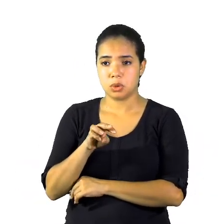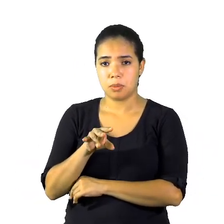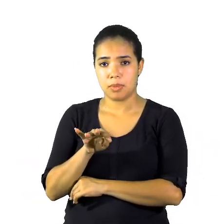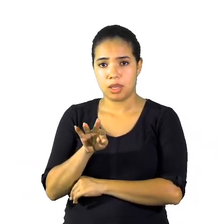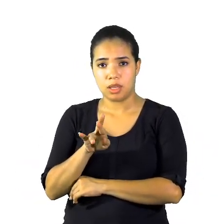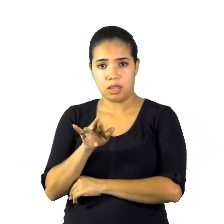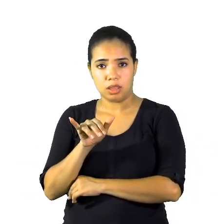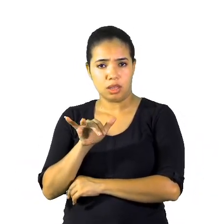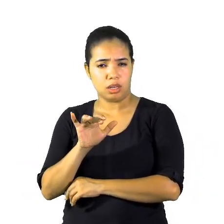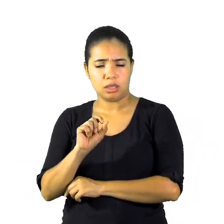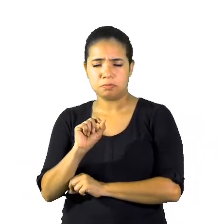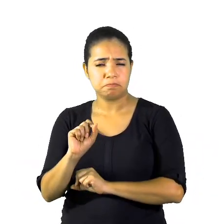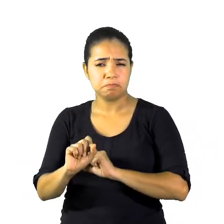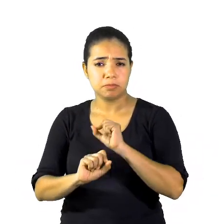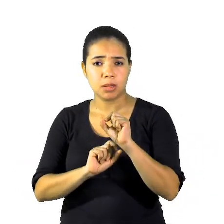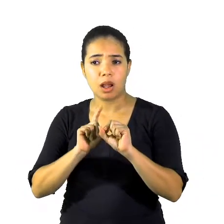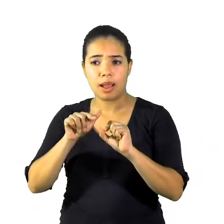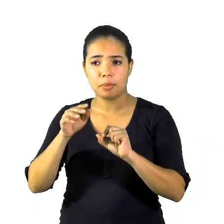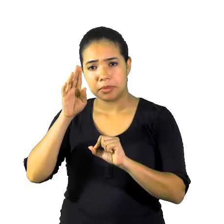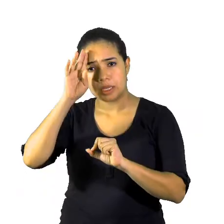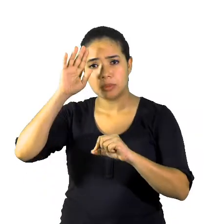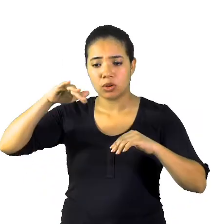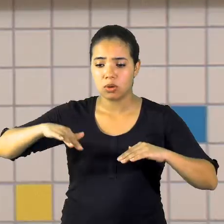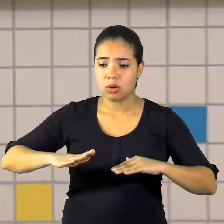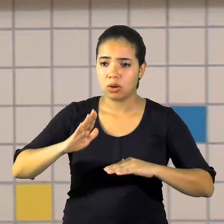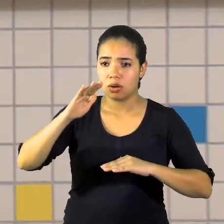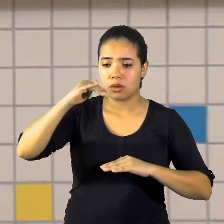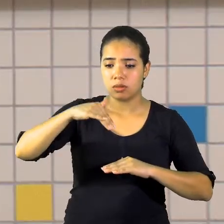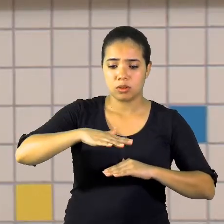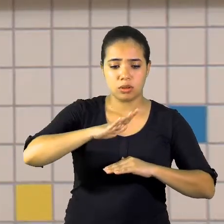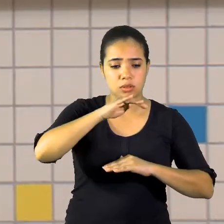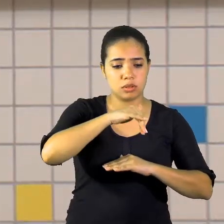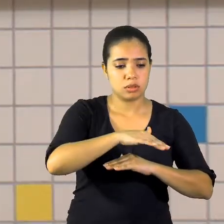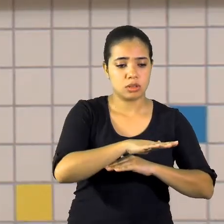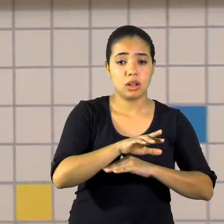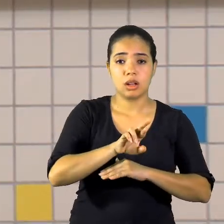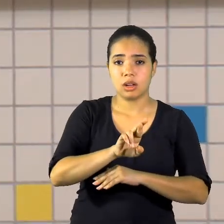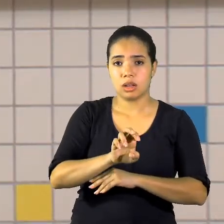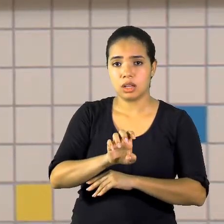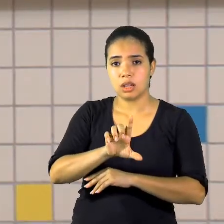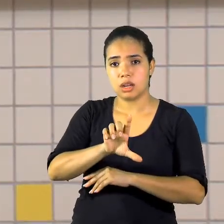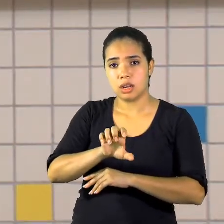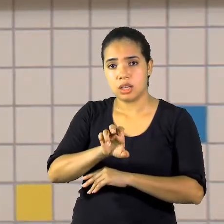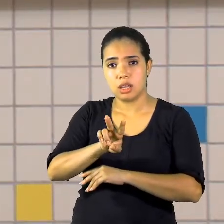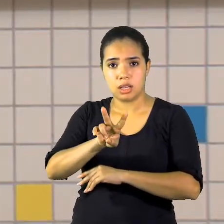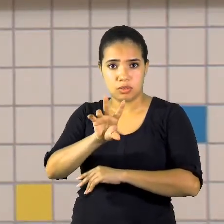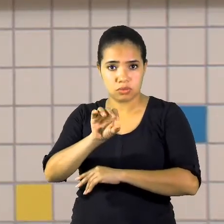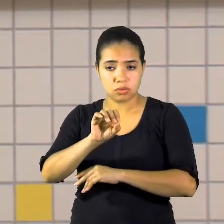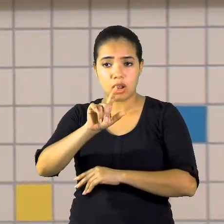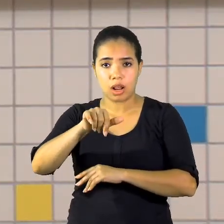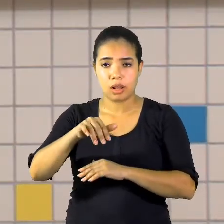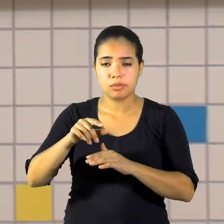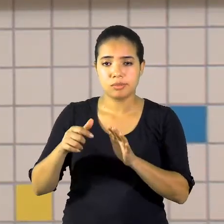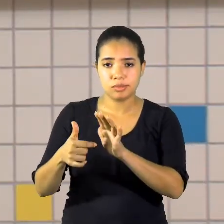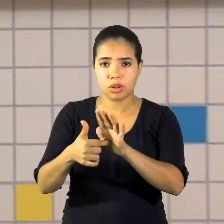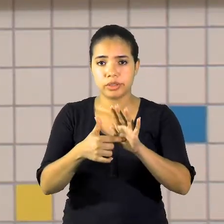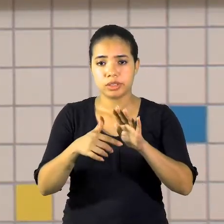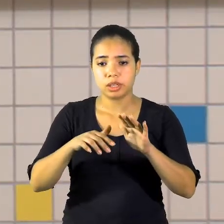falar de relevo, eu utilizo a altimetria, que é o sistema de medição de representação